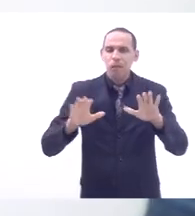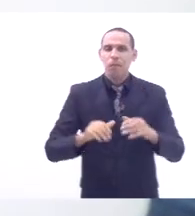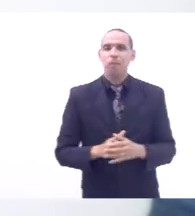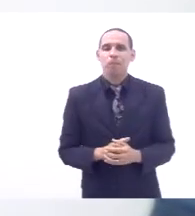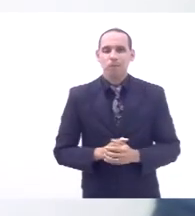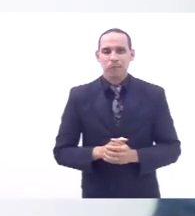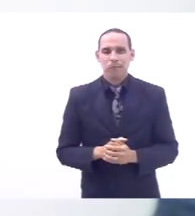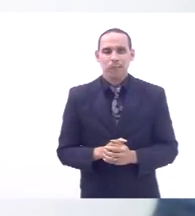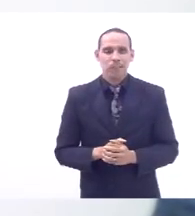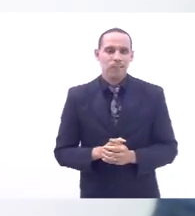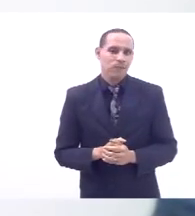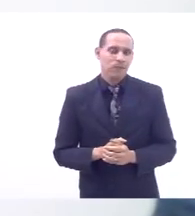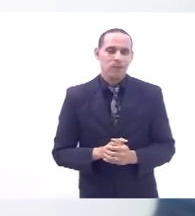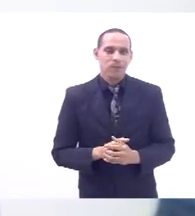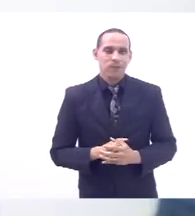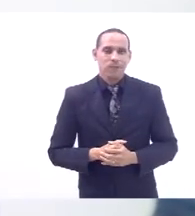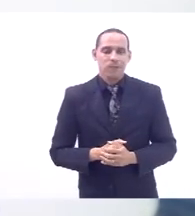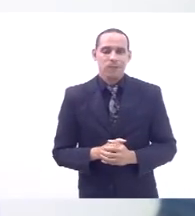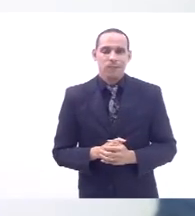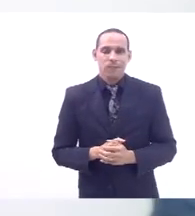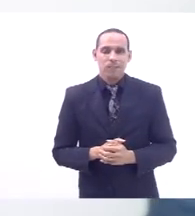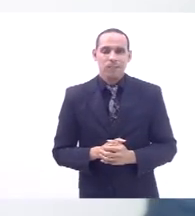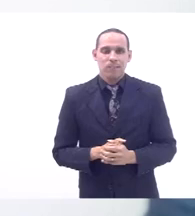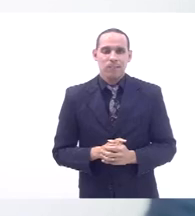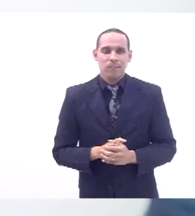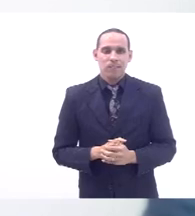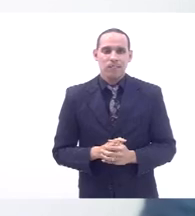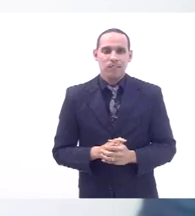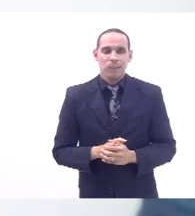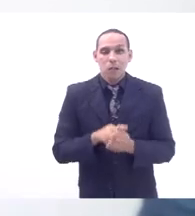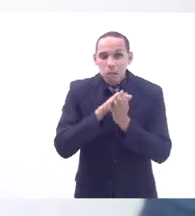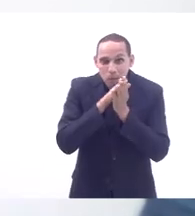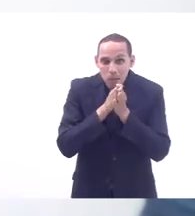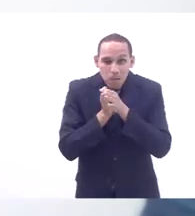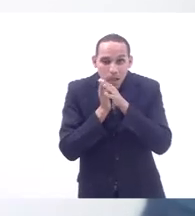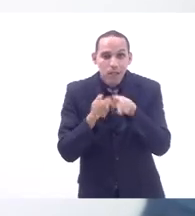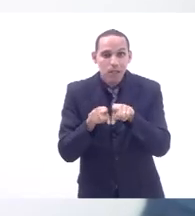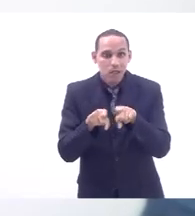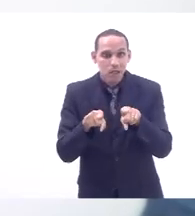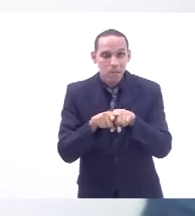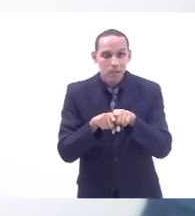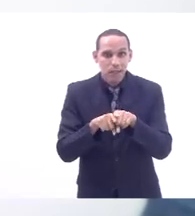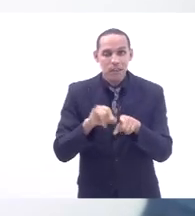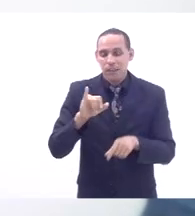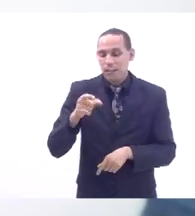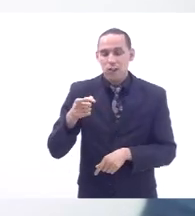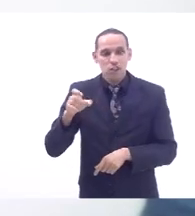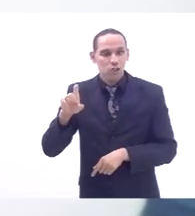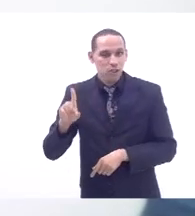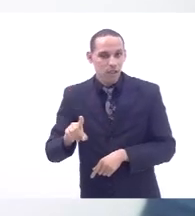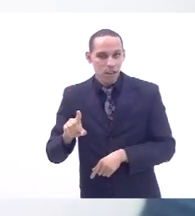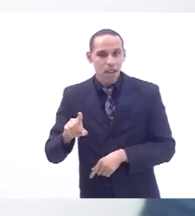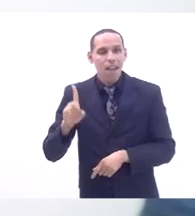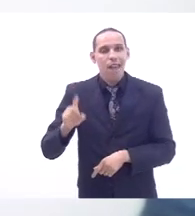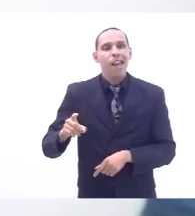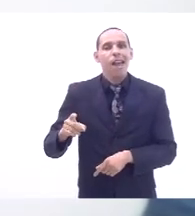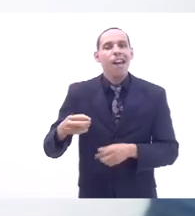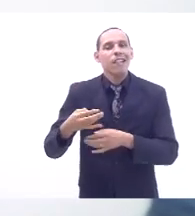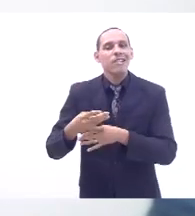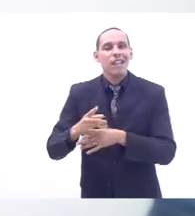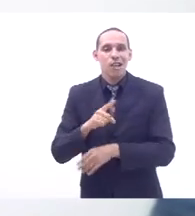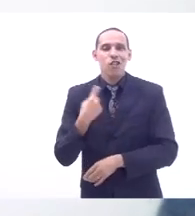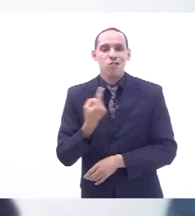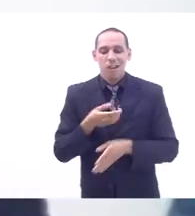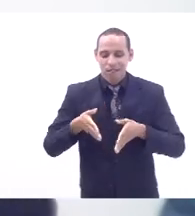nenhum, a Antônio, a Wissé, ele é Badan. Babá é babá lá, o, e também é a Wissé de Badan, que é nossa cidade natal.